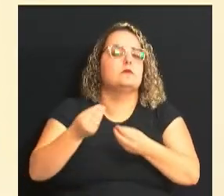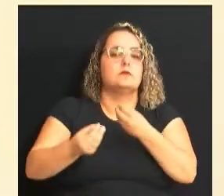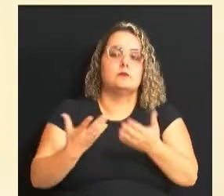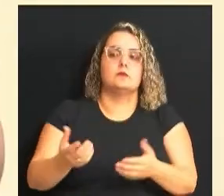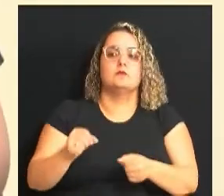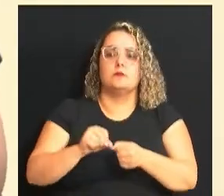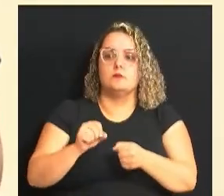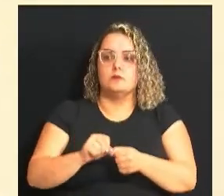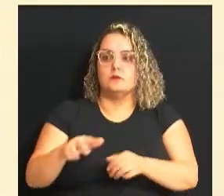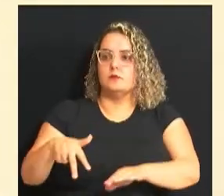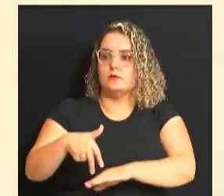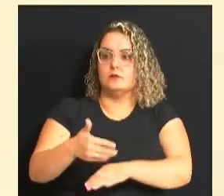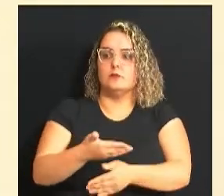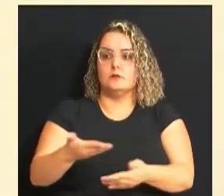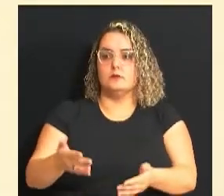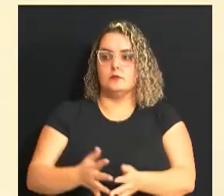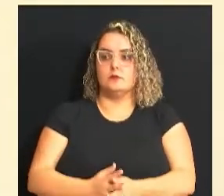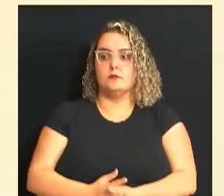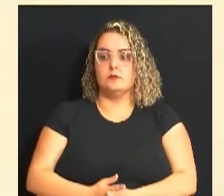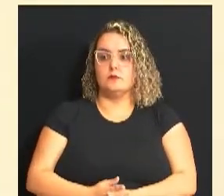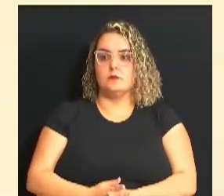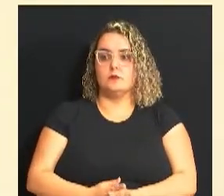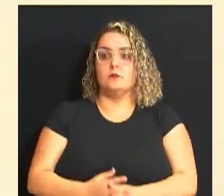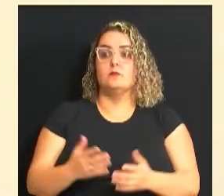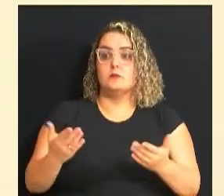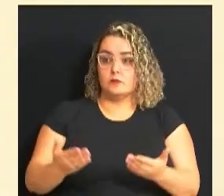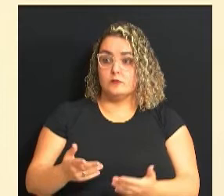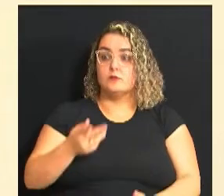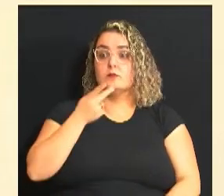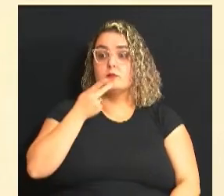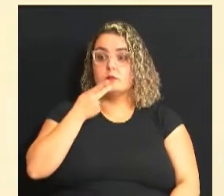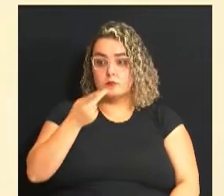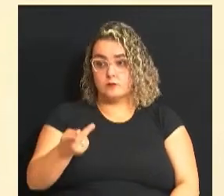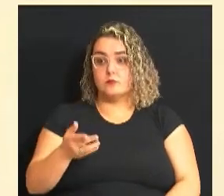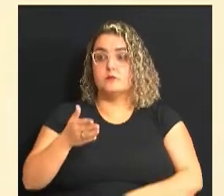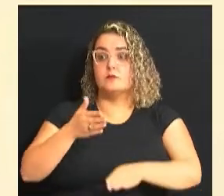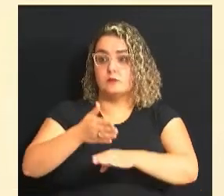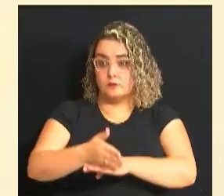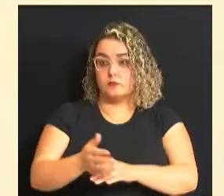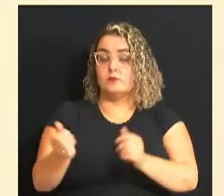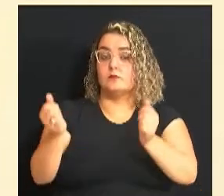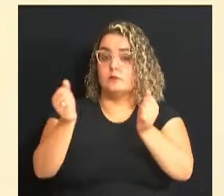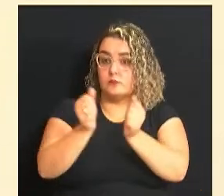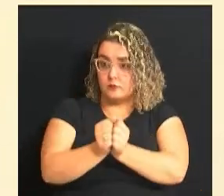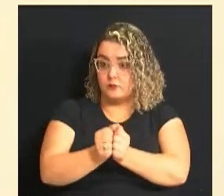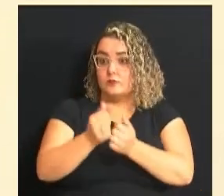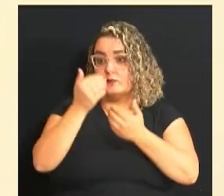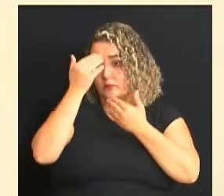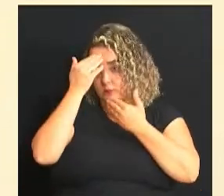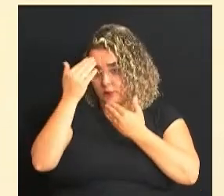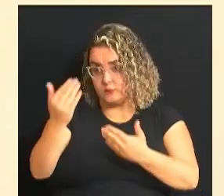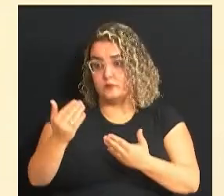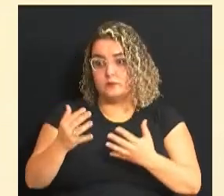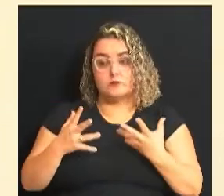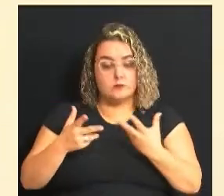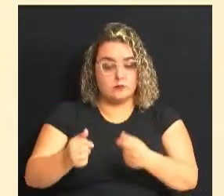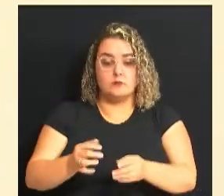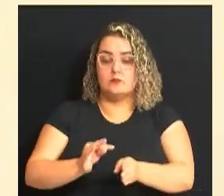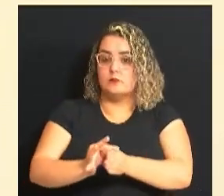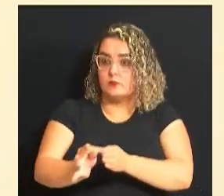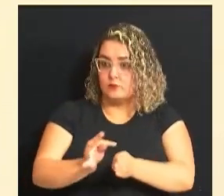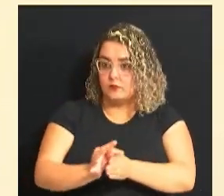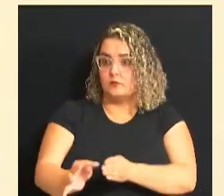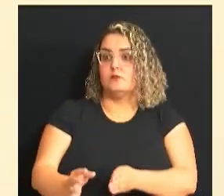me coloco à disposição. Desde já, ressalto aqui a participação conjunta e agradeço de todos os conselheiros tutelares,